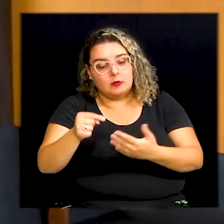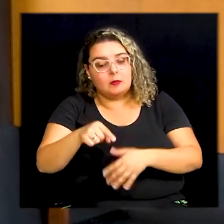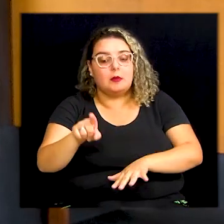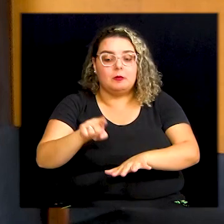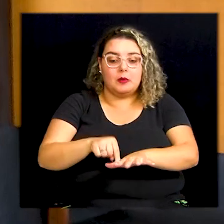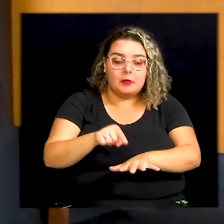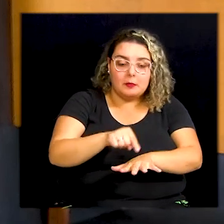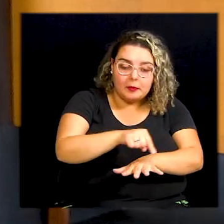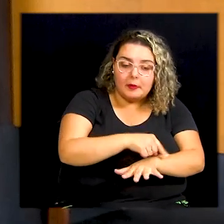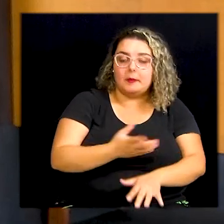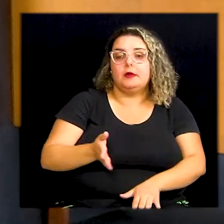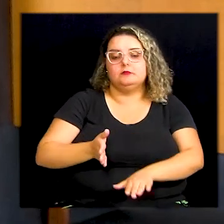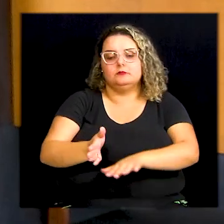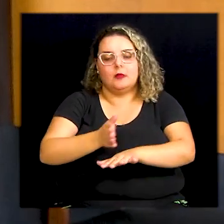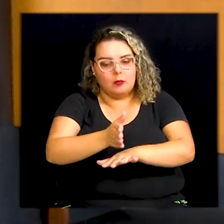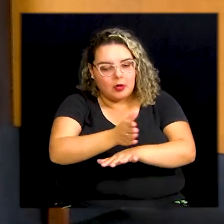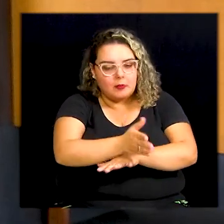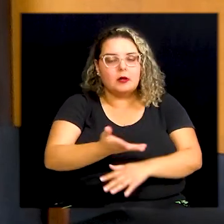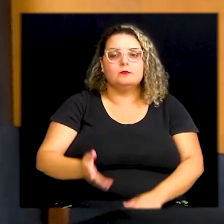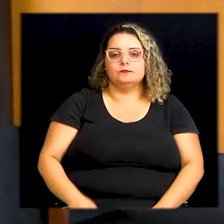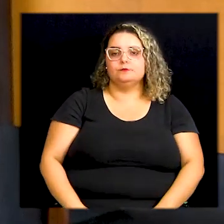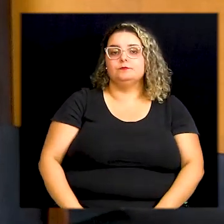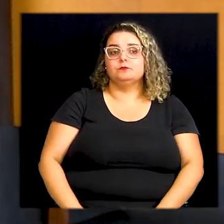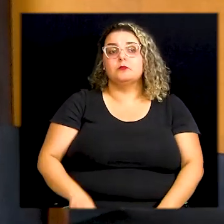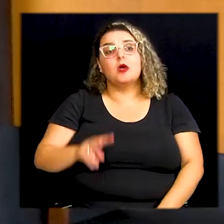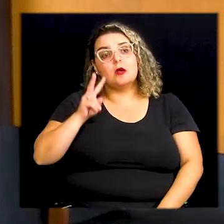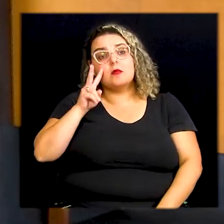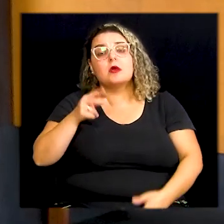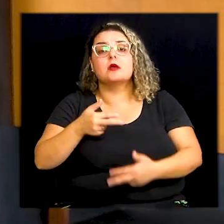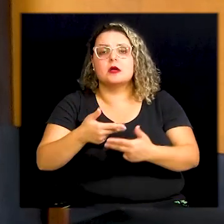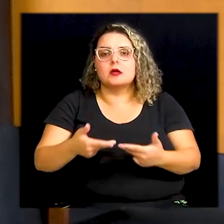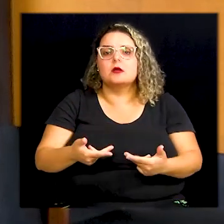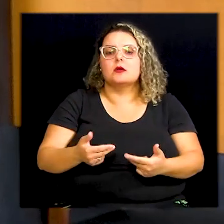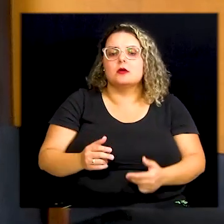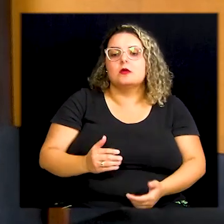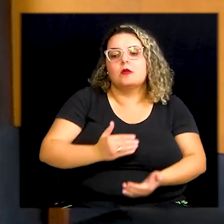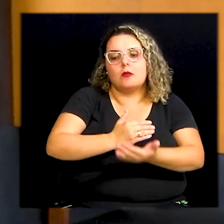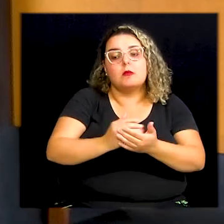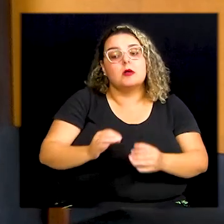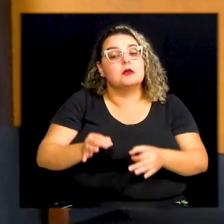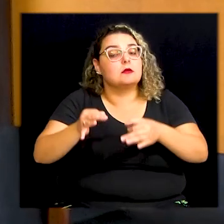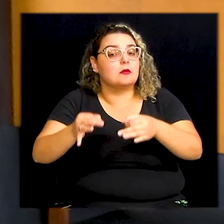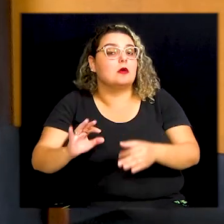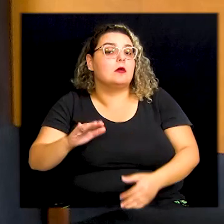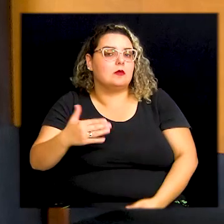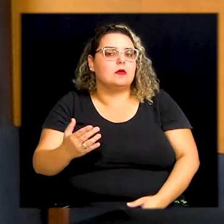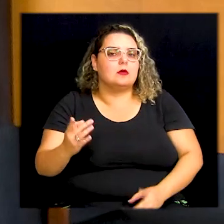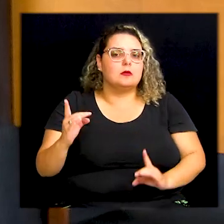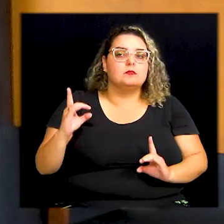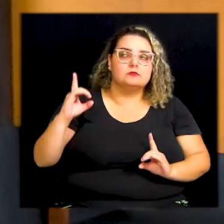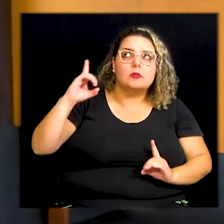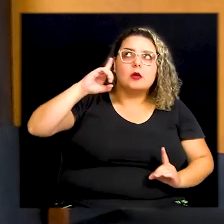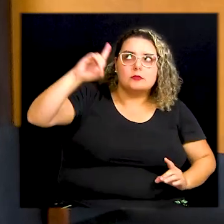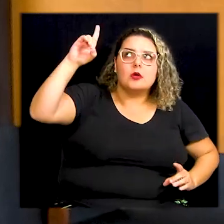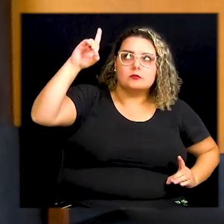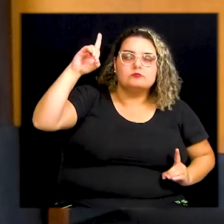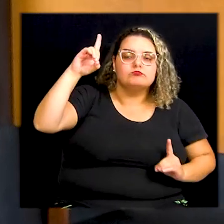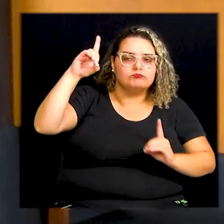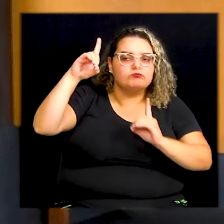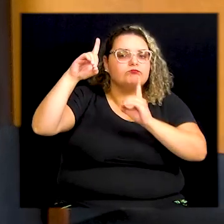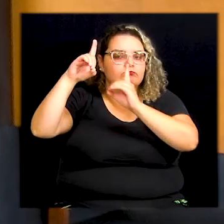você fazer aquilo, mas a gente também vê que as coisas começam a dar certo quando a gente começa a se aproximar de